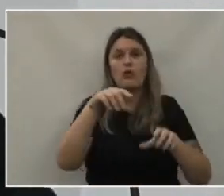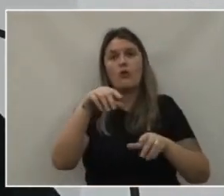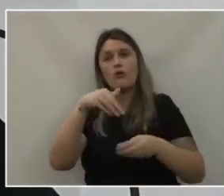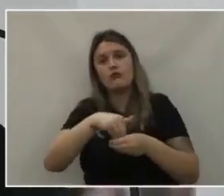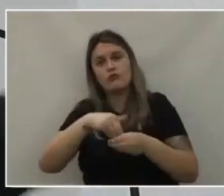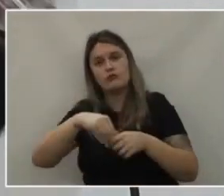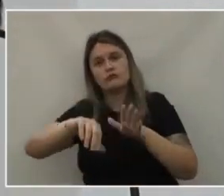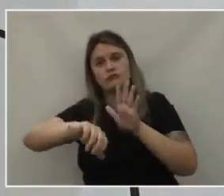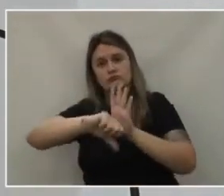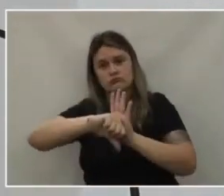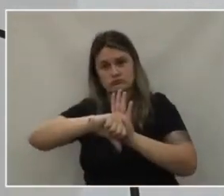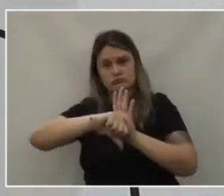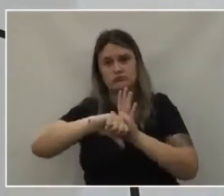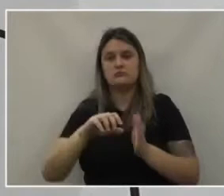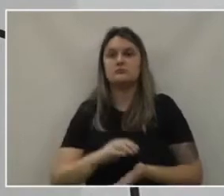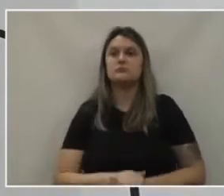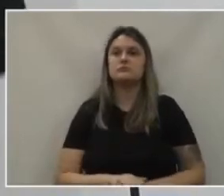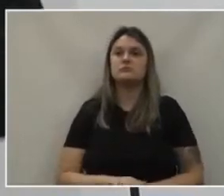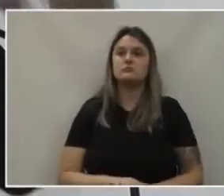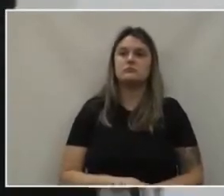não.